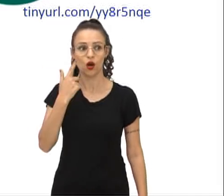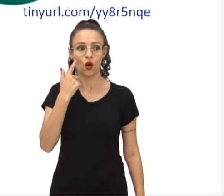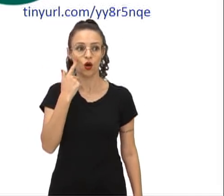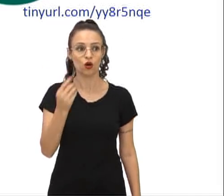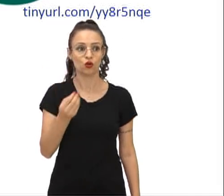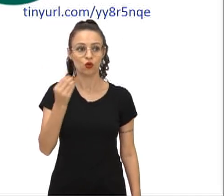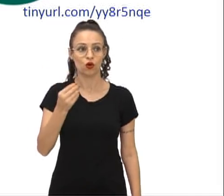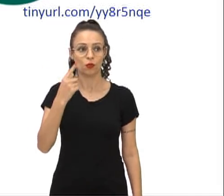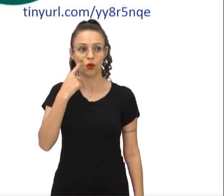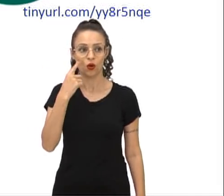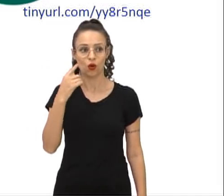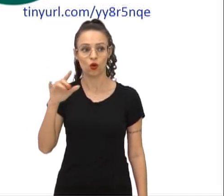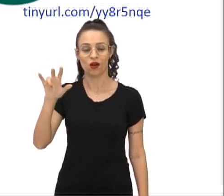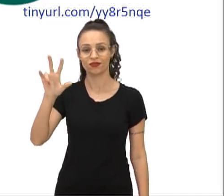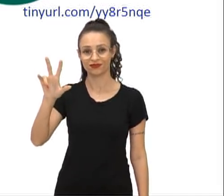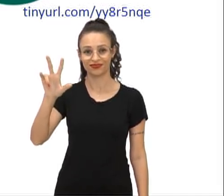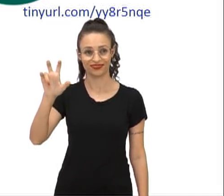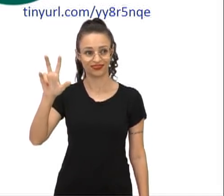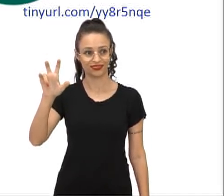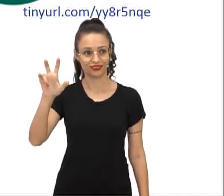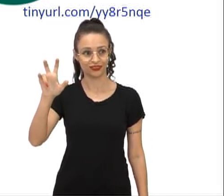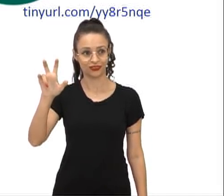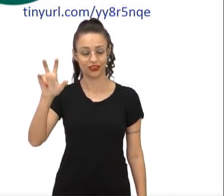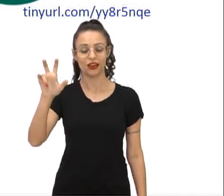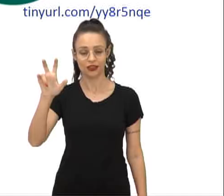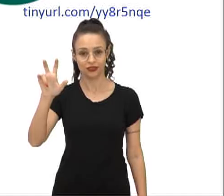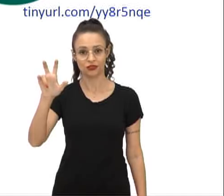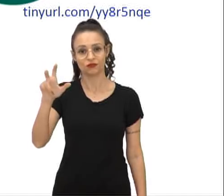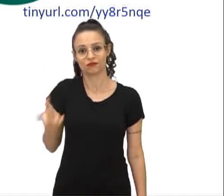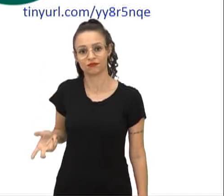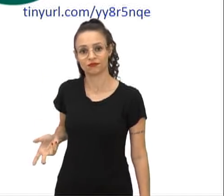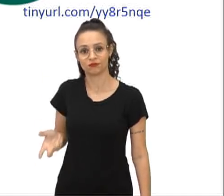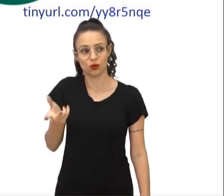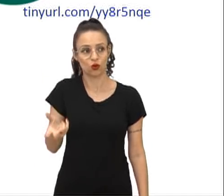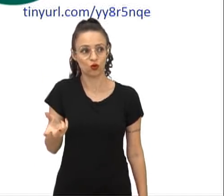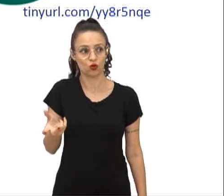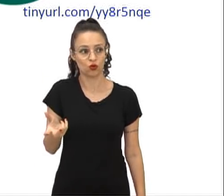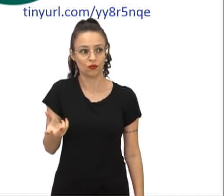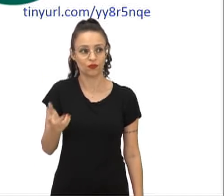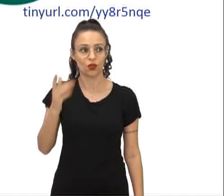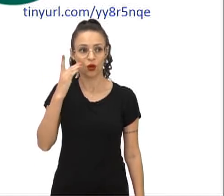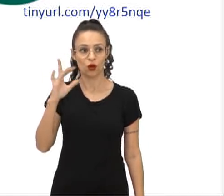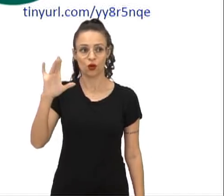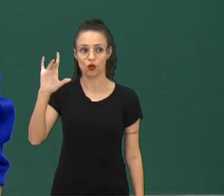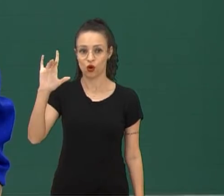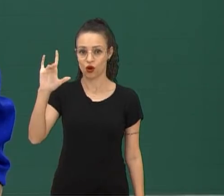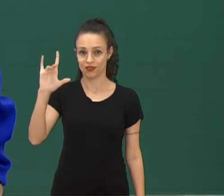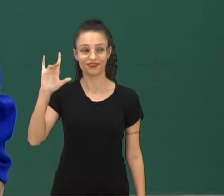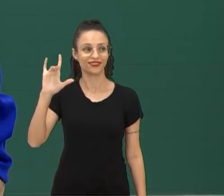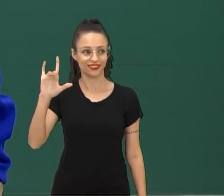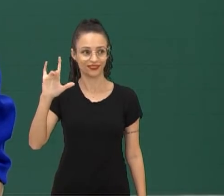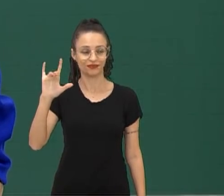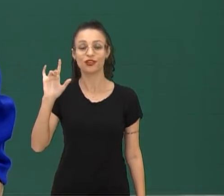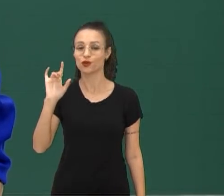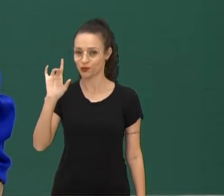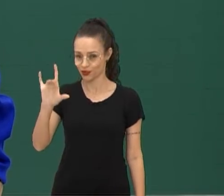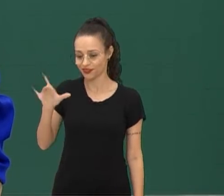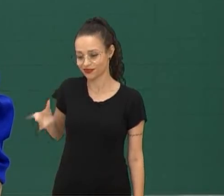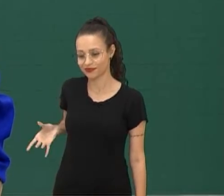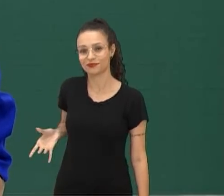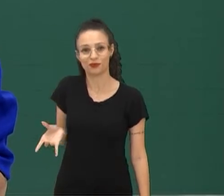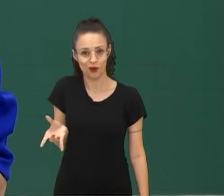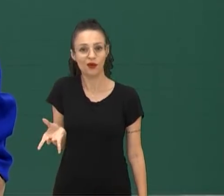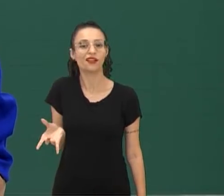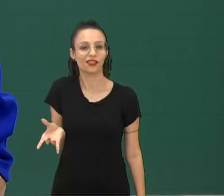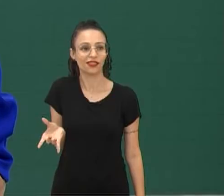só, esses 3 dedos aqui é que vão sustentar a bola. Então, eu coloco esses 3 dedos nos buracos da